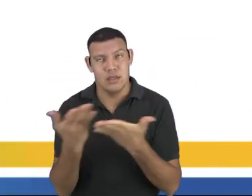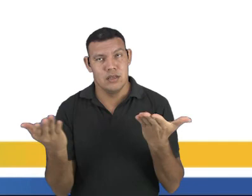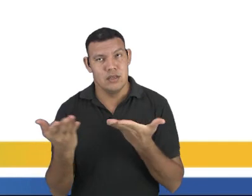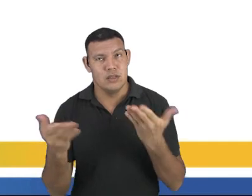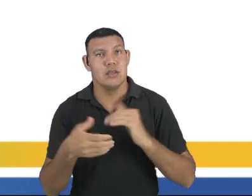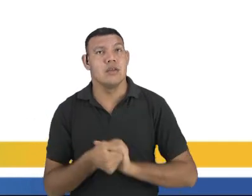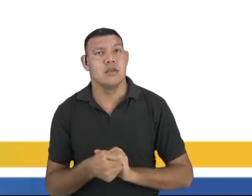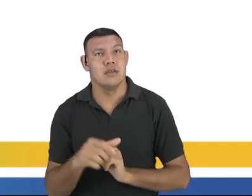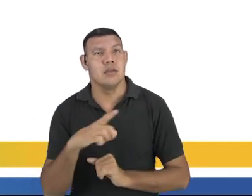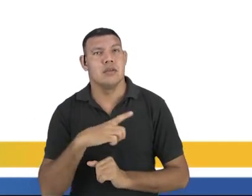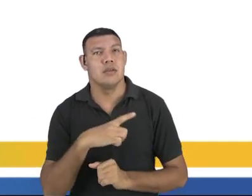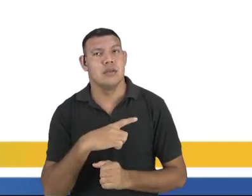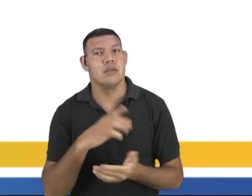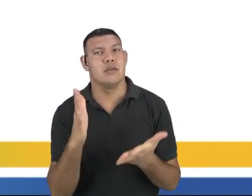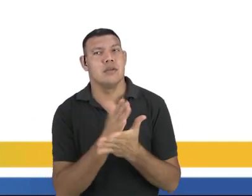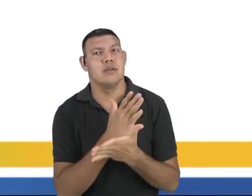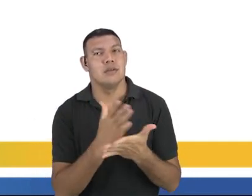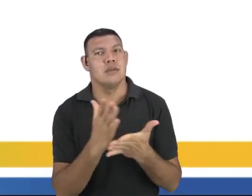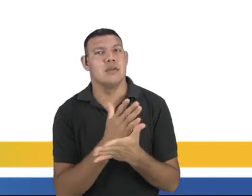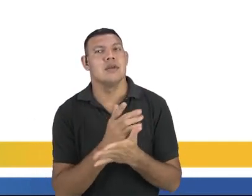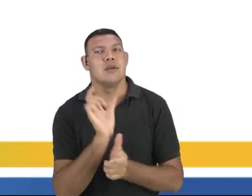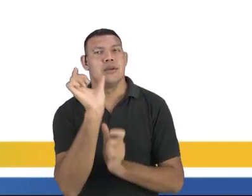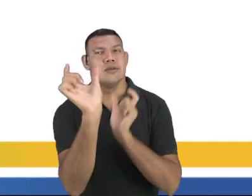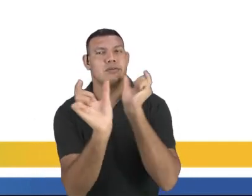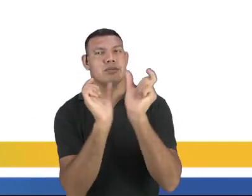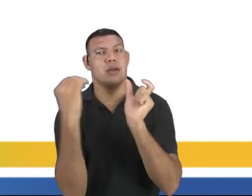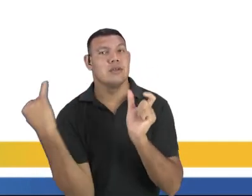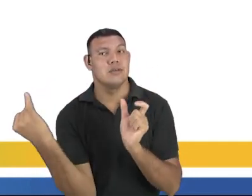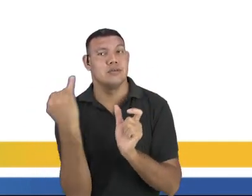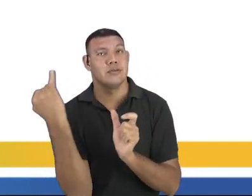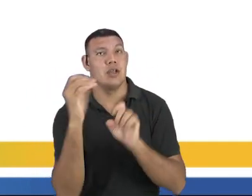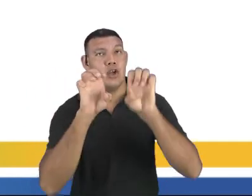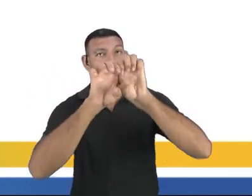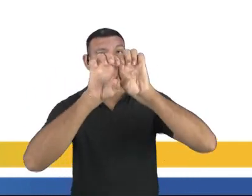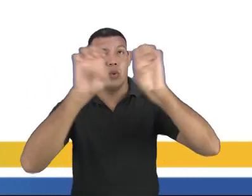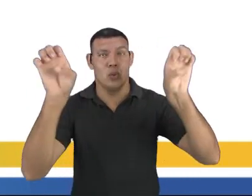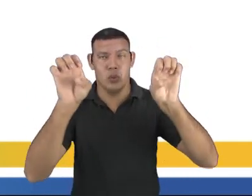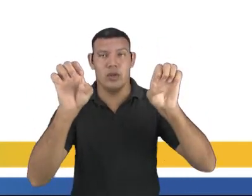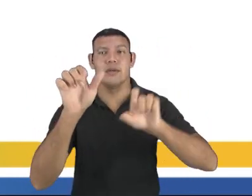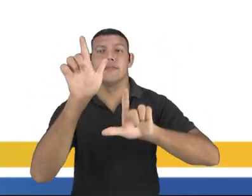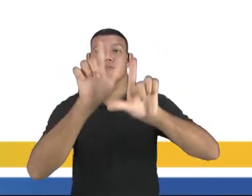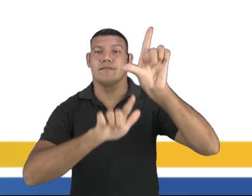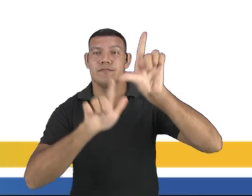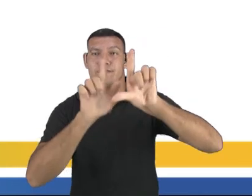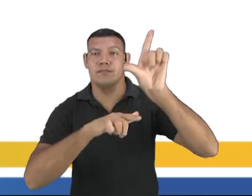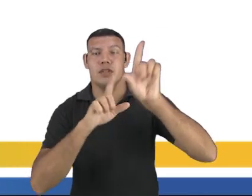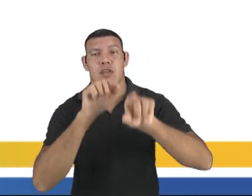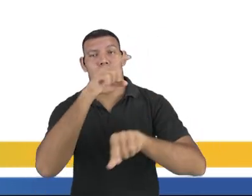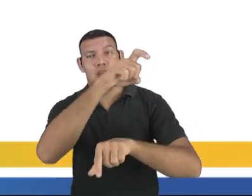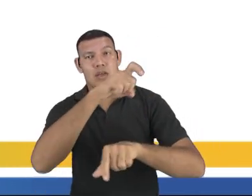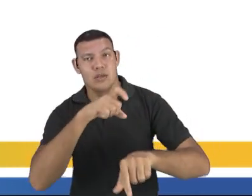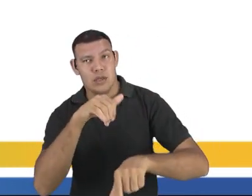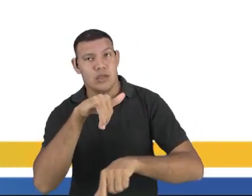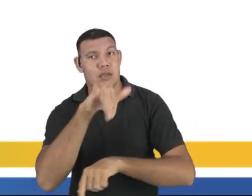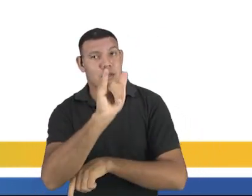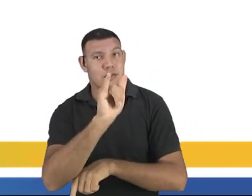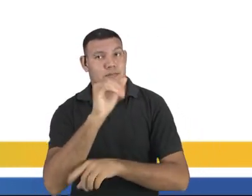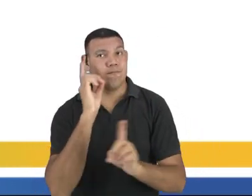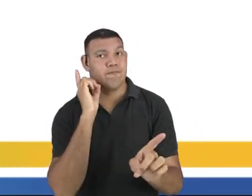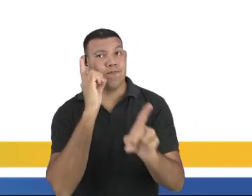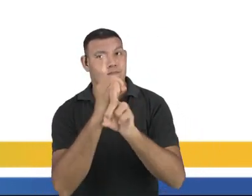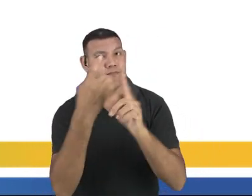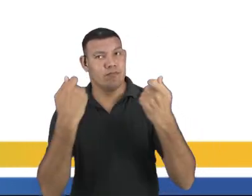nós temos algumas palavras chaves né nós falamos que é uma equação né as incógnitas são as letras que nós estamos atrás